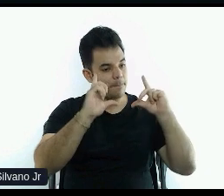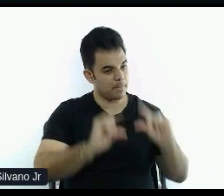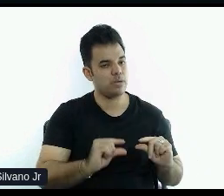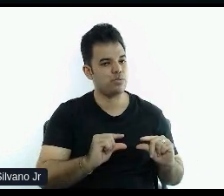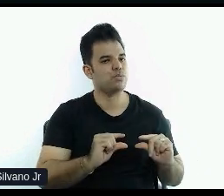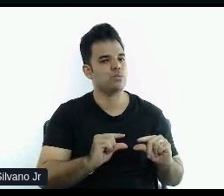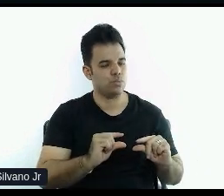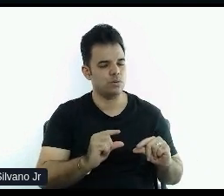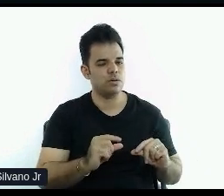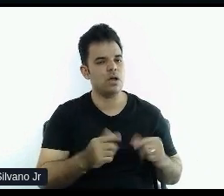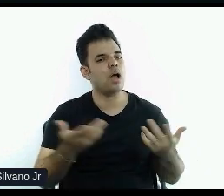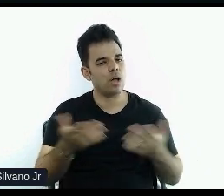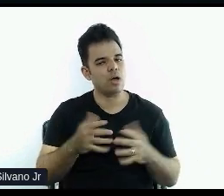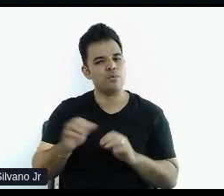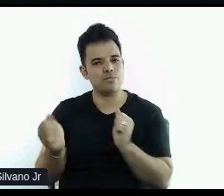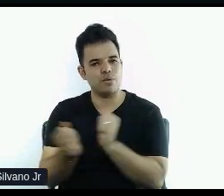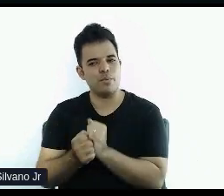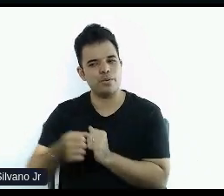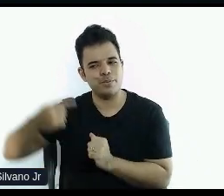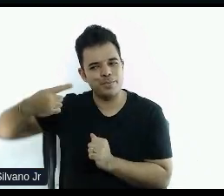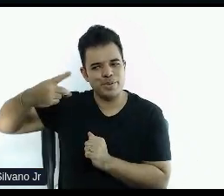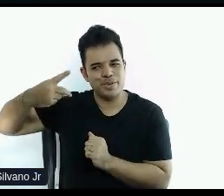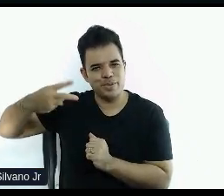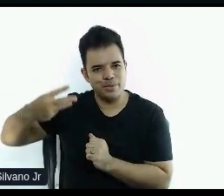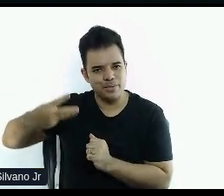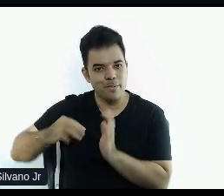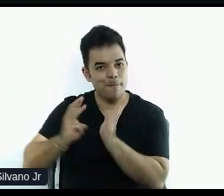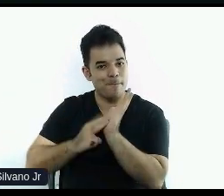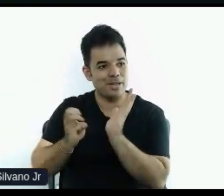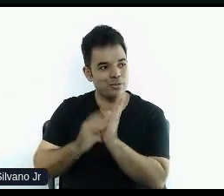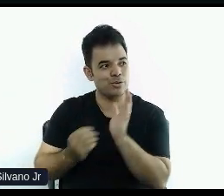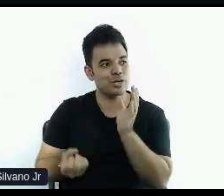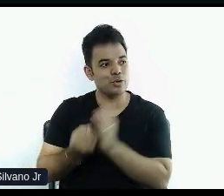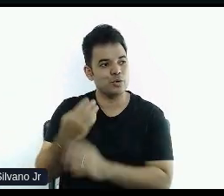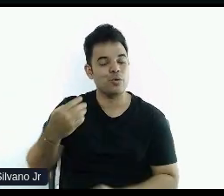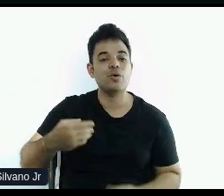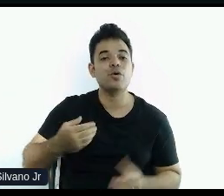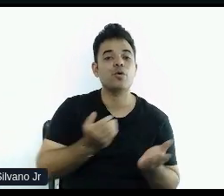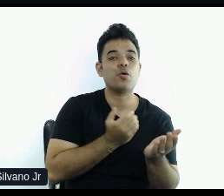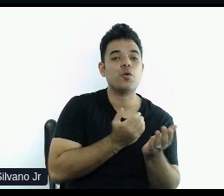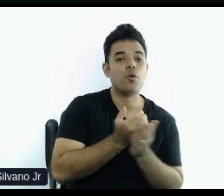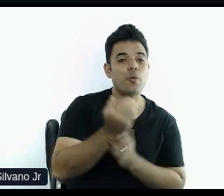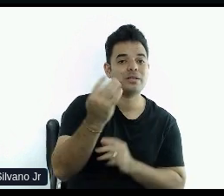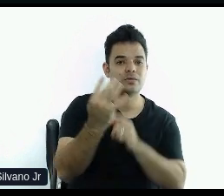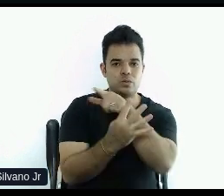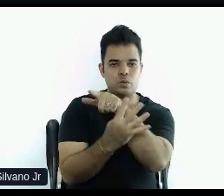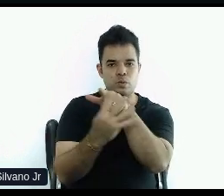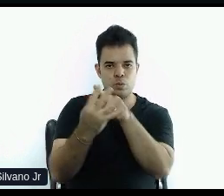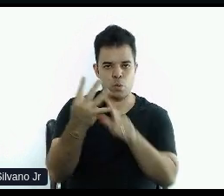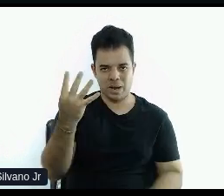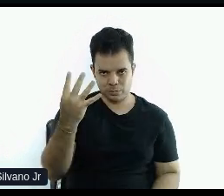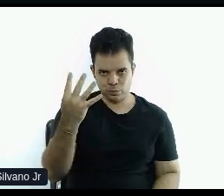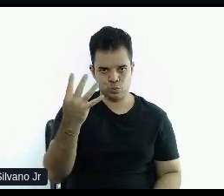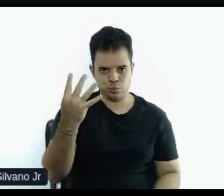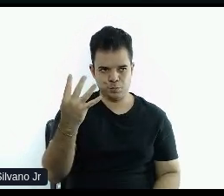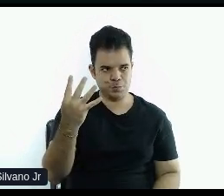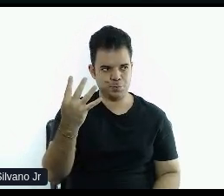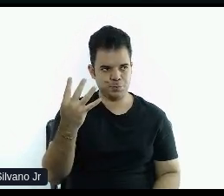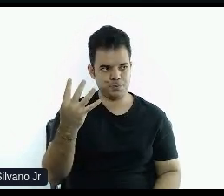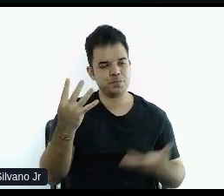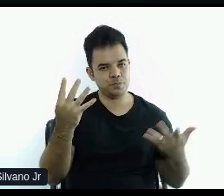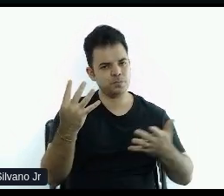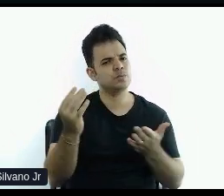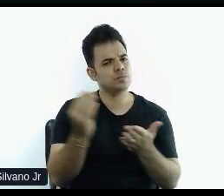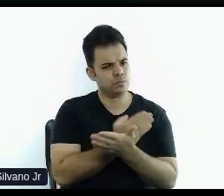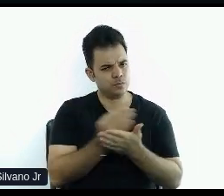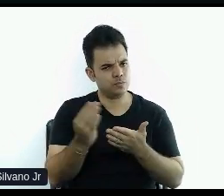esse conjunto de passos, né? E ele começa com 4 pilares, basicamente. Algumas pessoas já